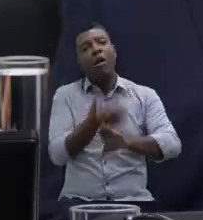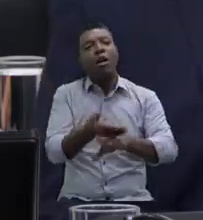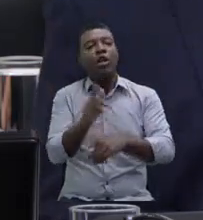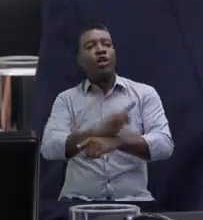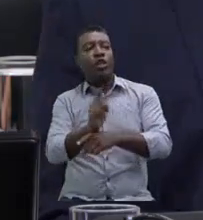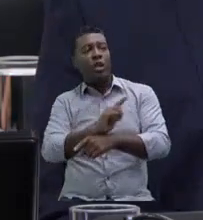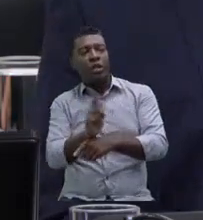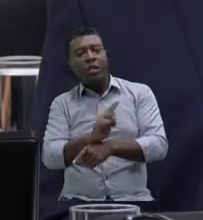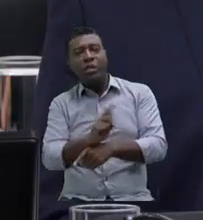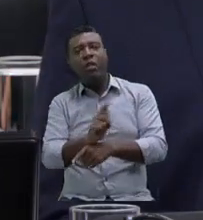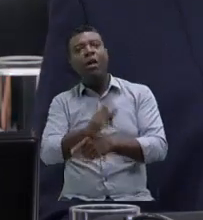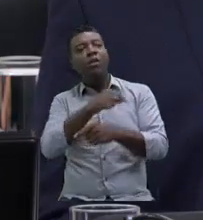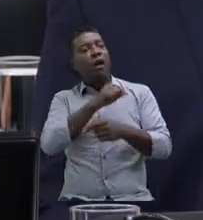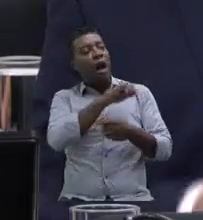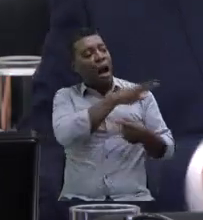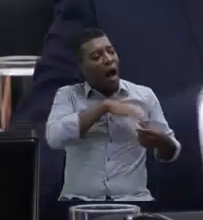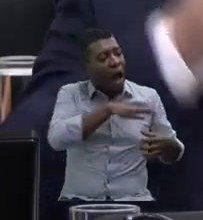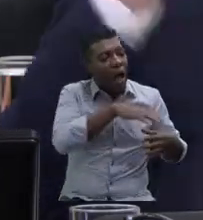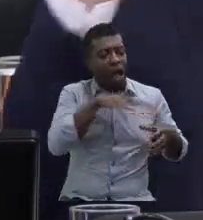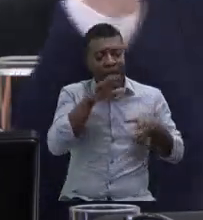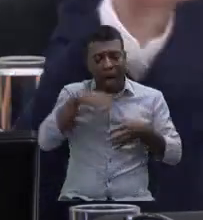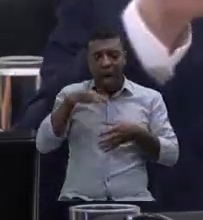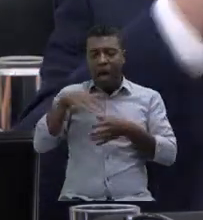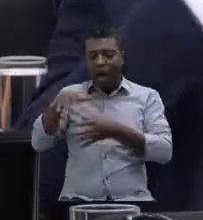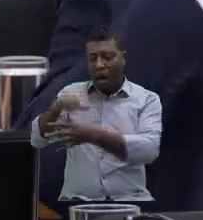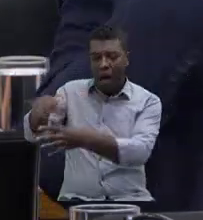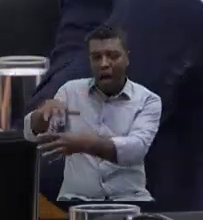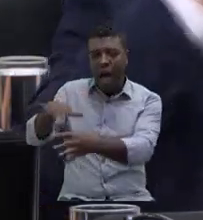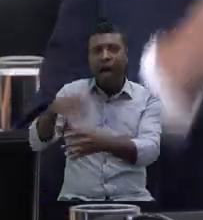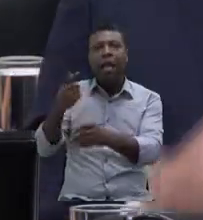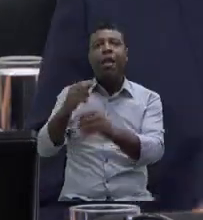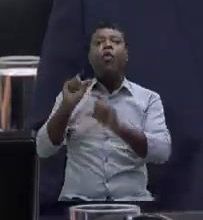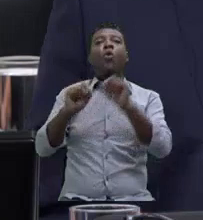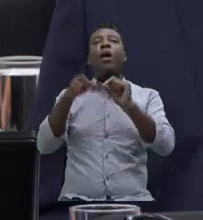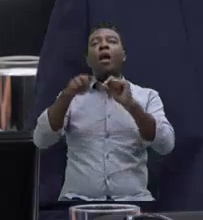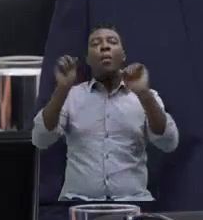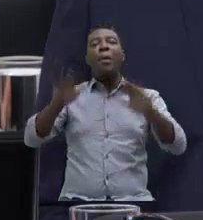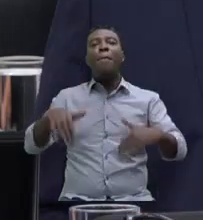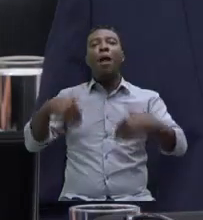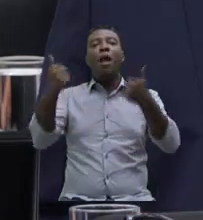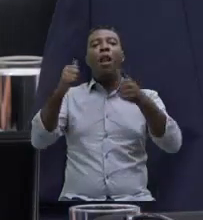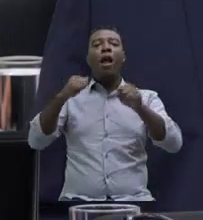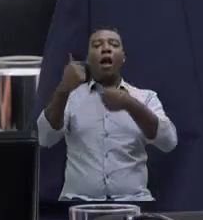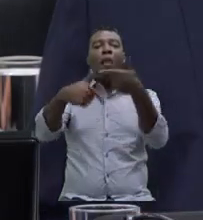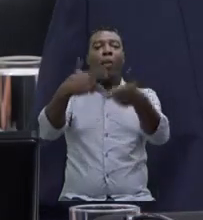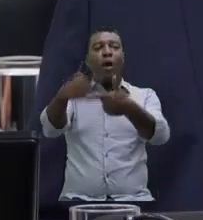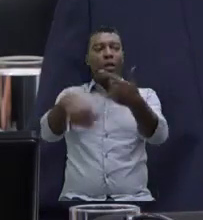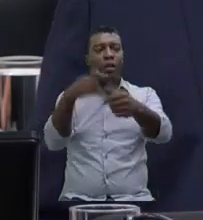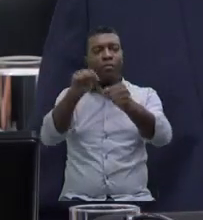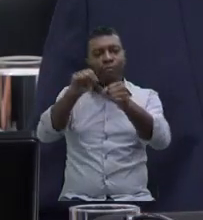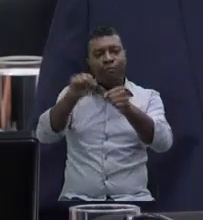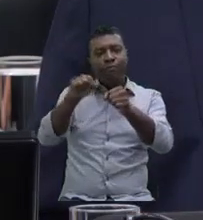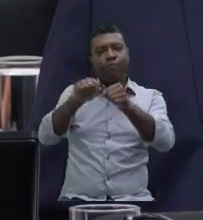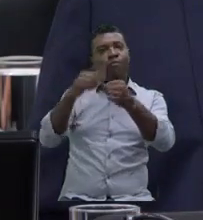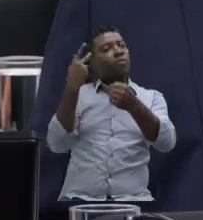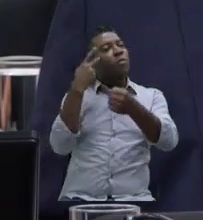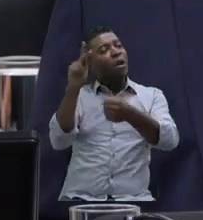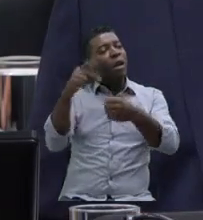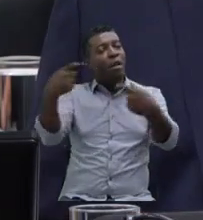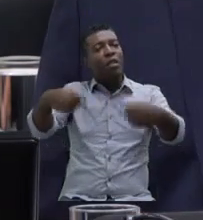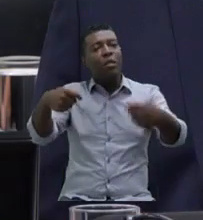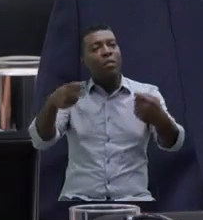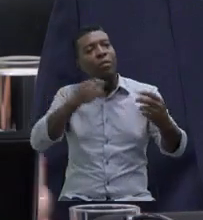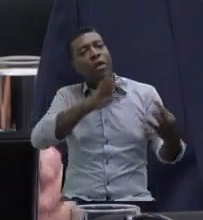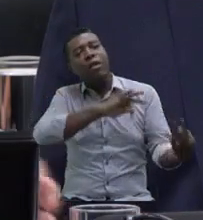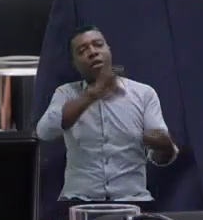suas respectivas áreas, com o objetivo de aprimorar a atuação do Poder Executivo no atendimento das demandas da